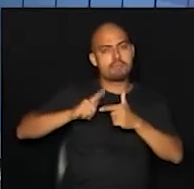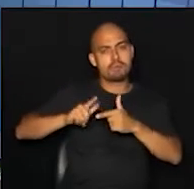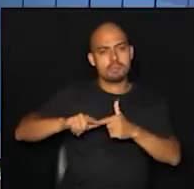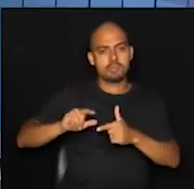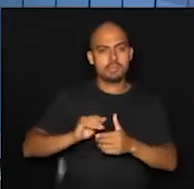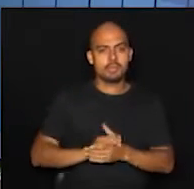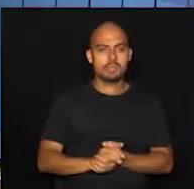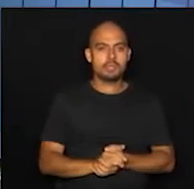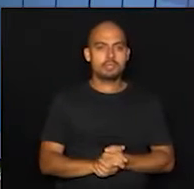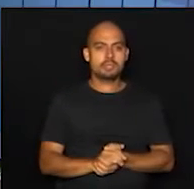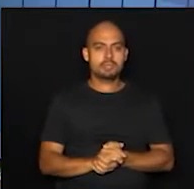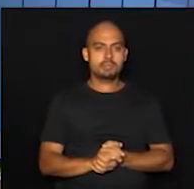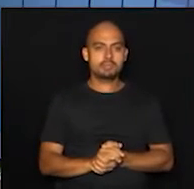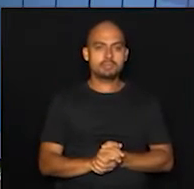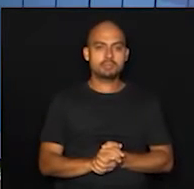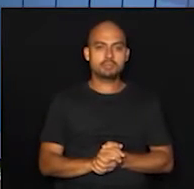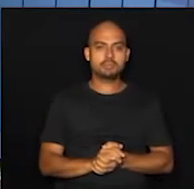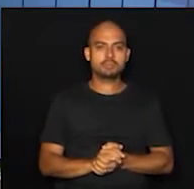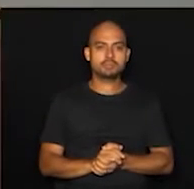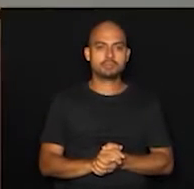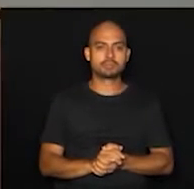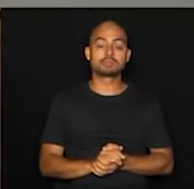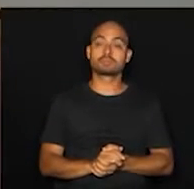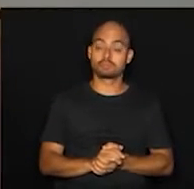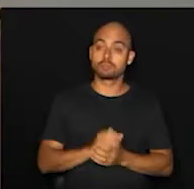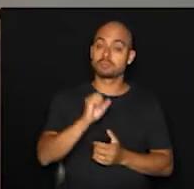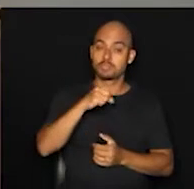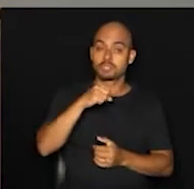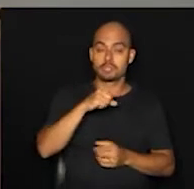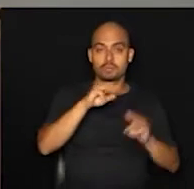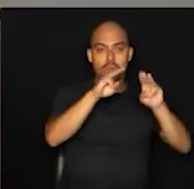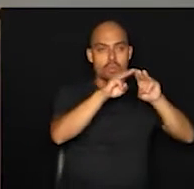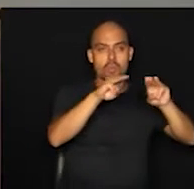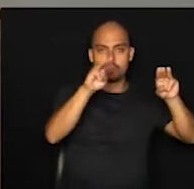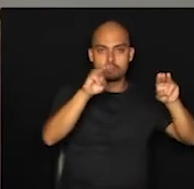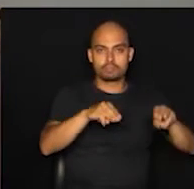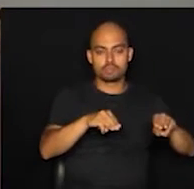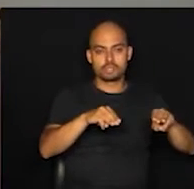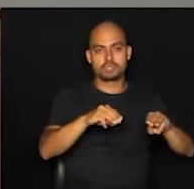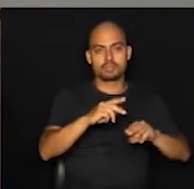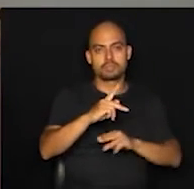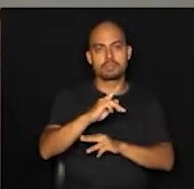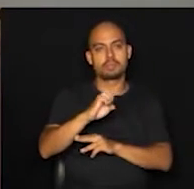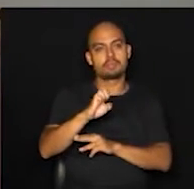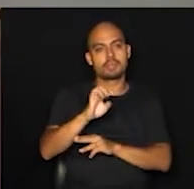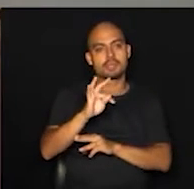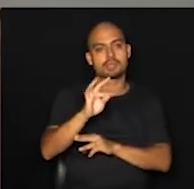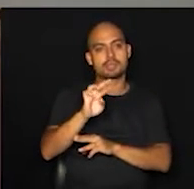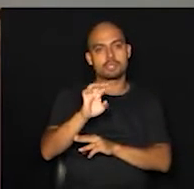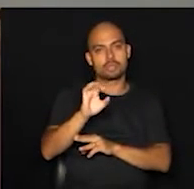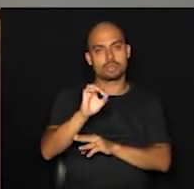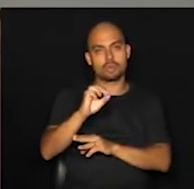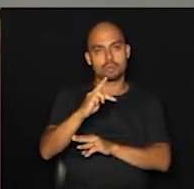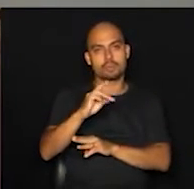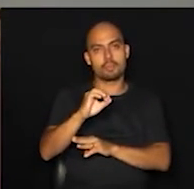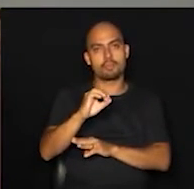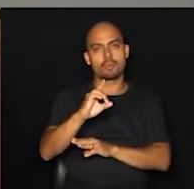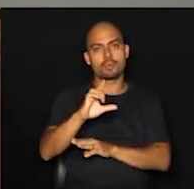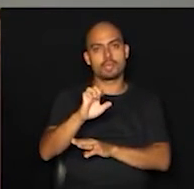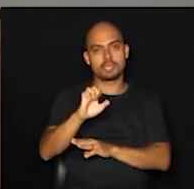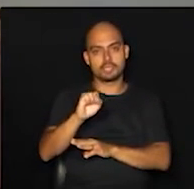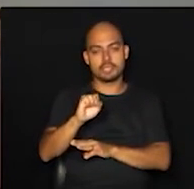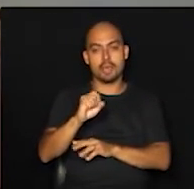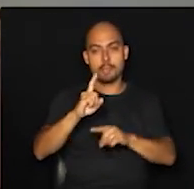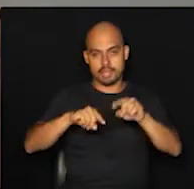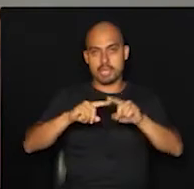período. É, muita coisa. O Museu Imperial em Petrópolis é o arquivo brasileiro que mais possui material para a